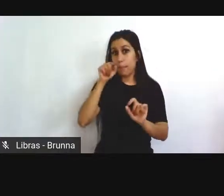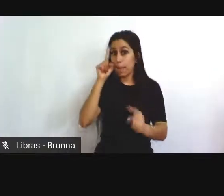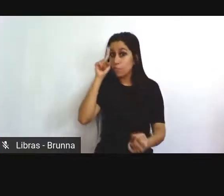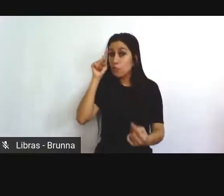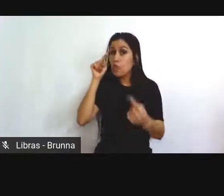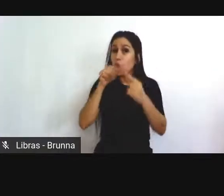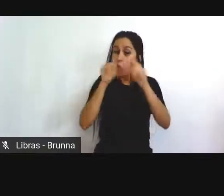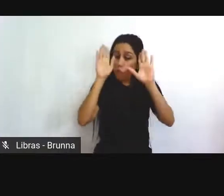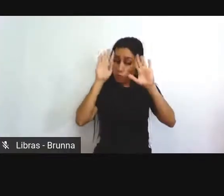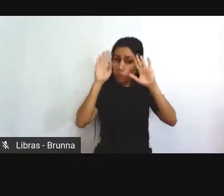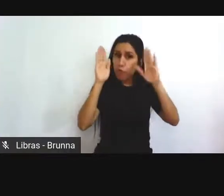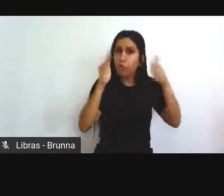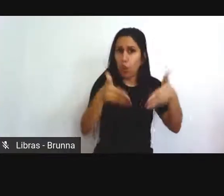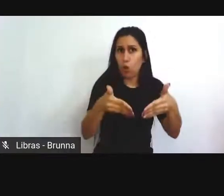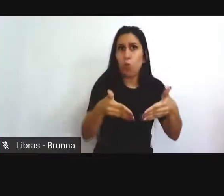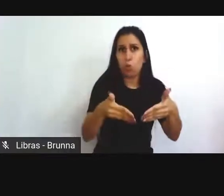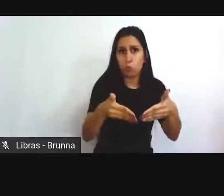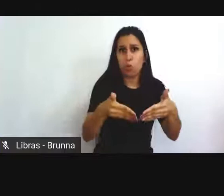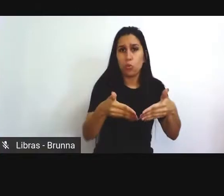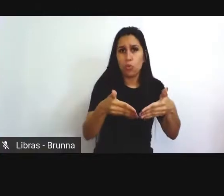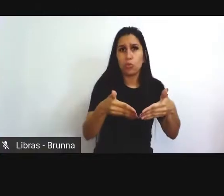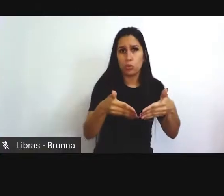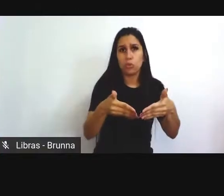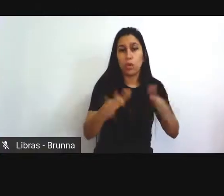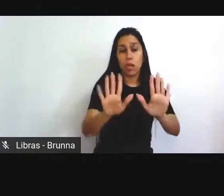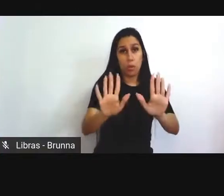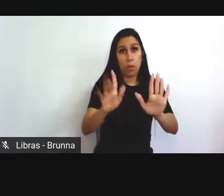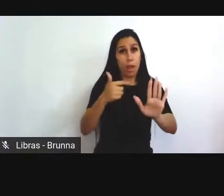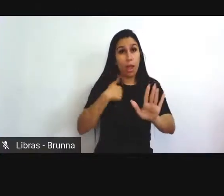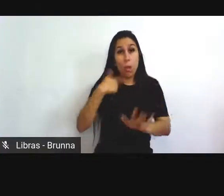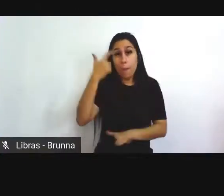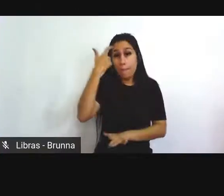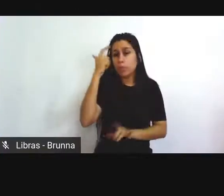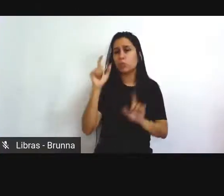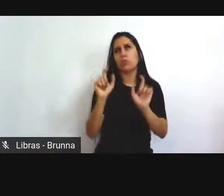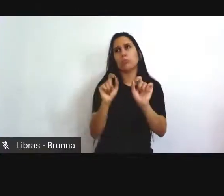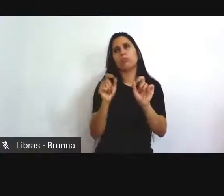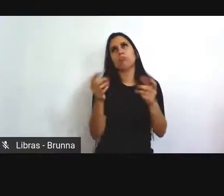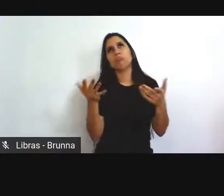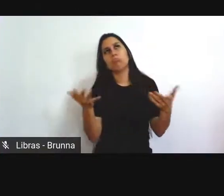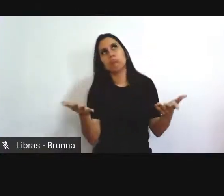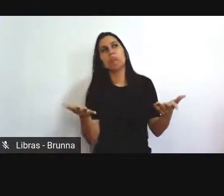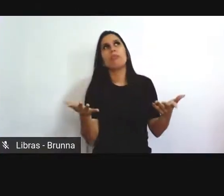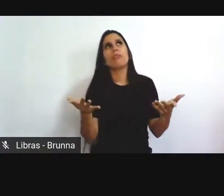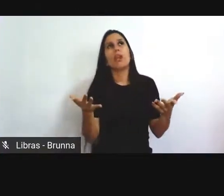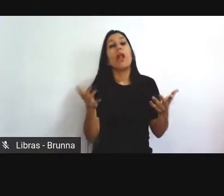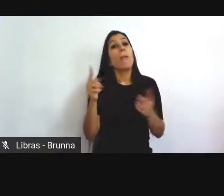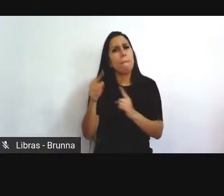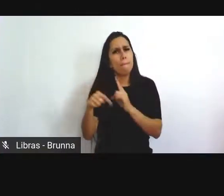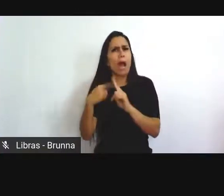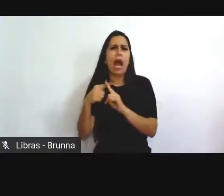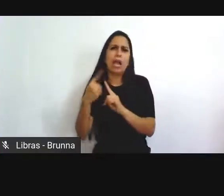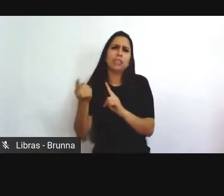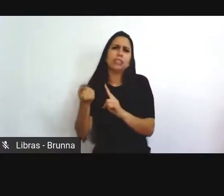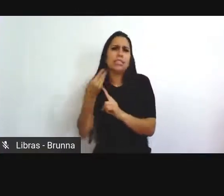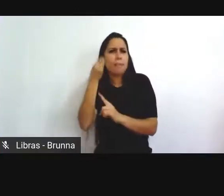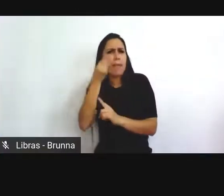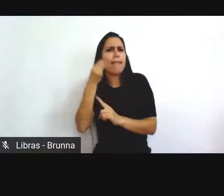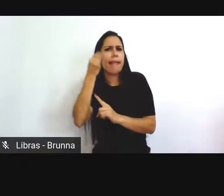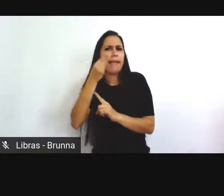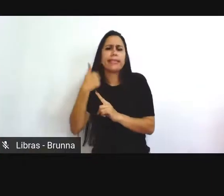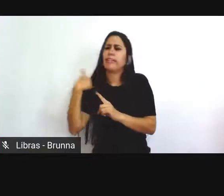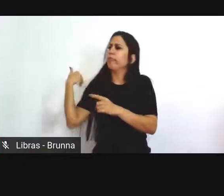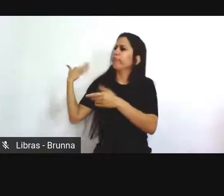curso. A gente não deve, penso eu, e as experiências que eu tive, que eu vi outros colegas